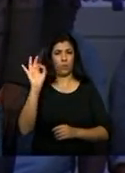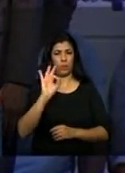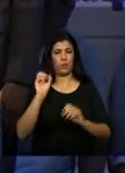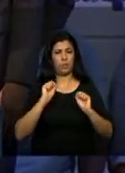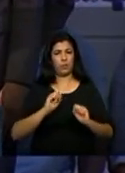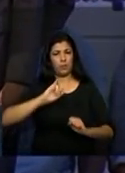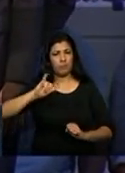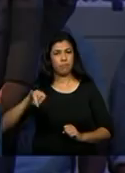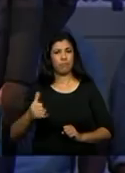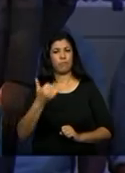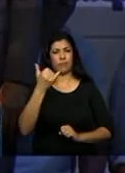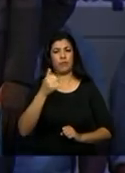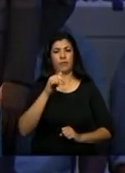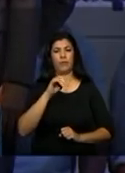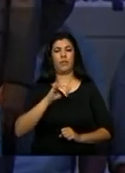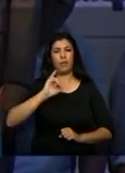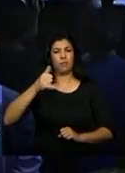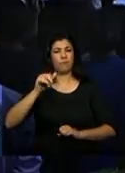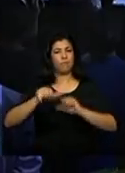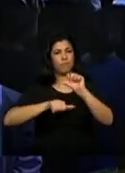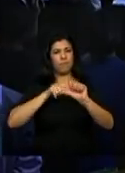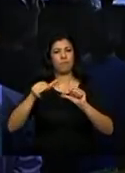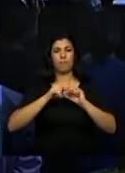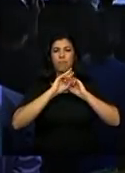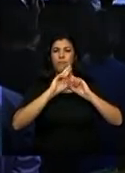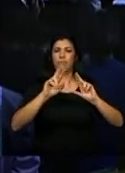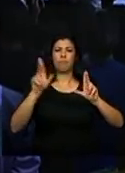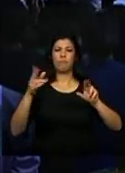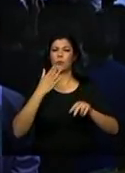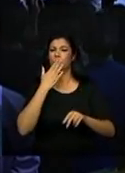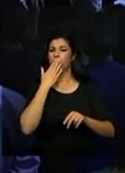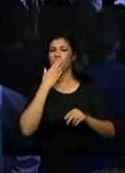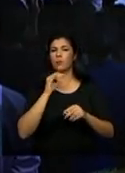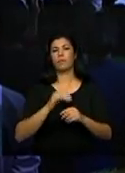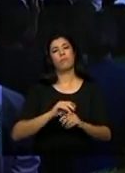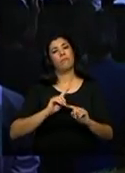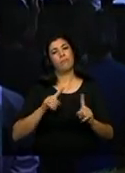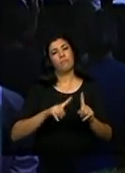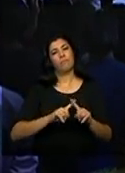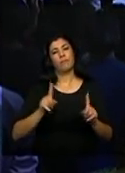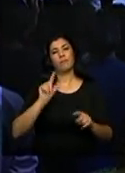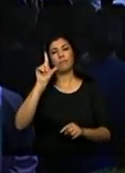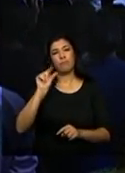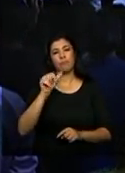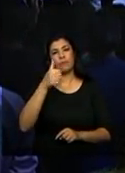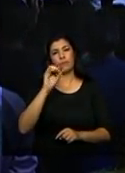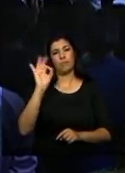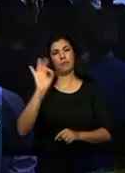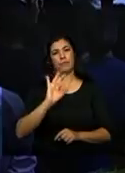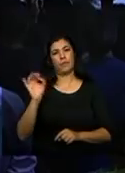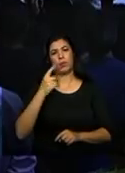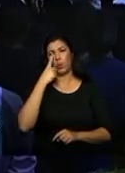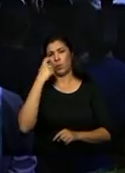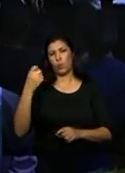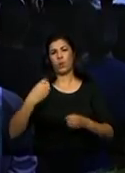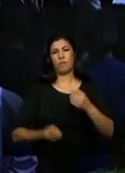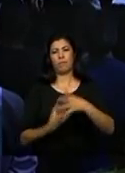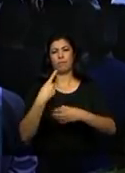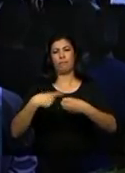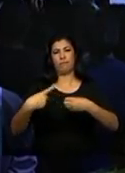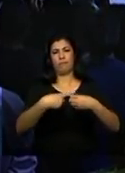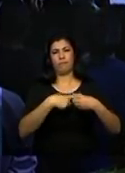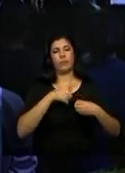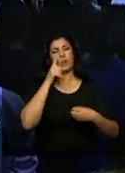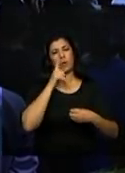Jorge, ou seja, reutilizados das mais diversas formas. Porém, menos de 10% do lixo urbano é reciclado